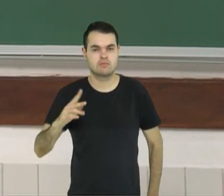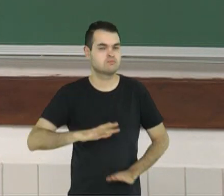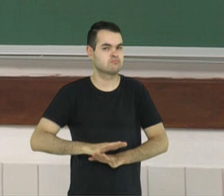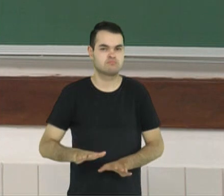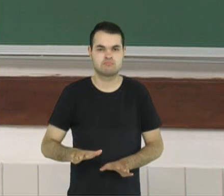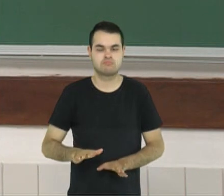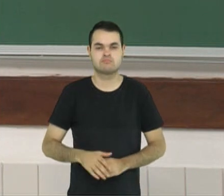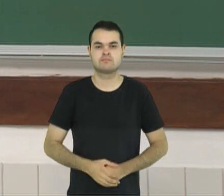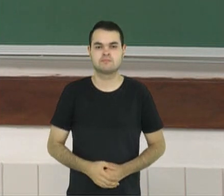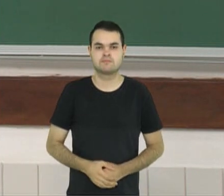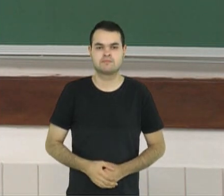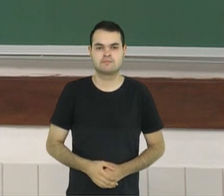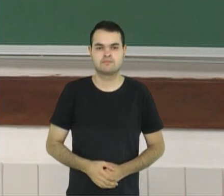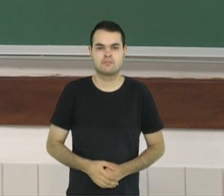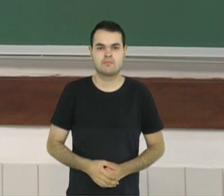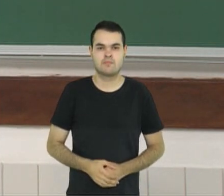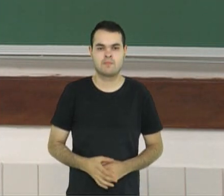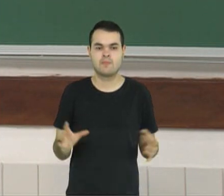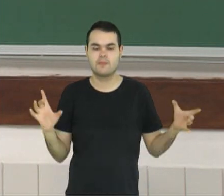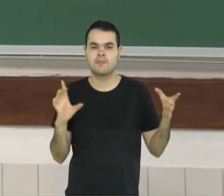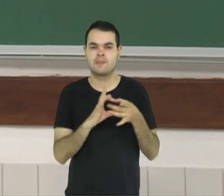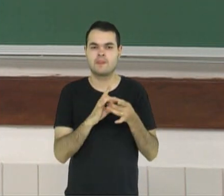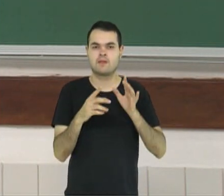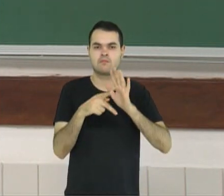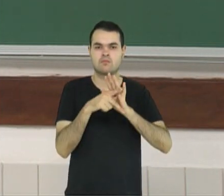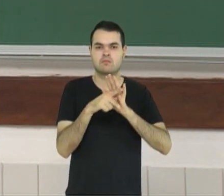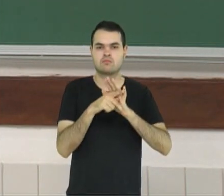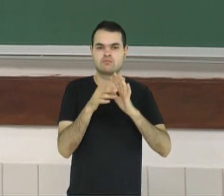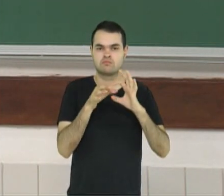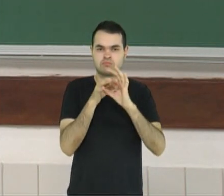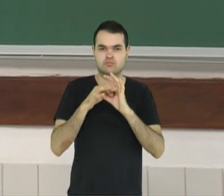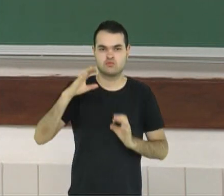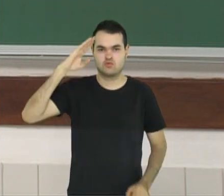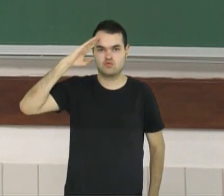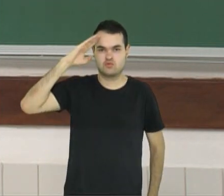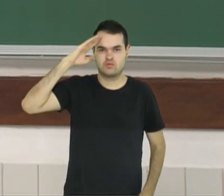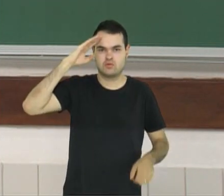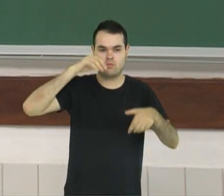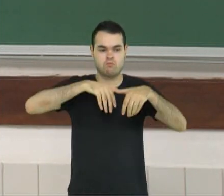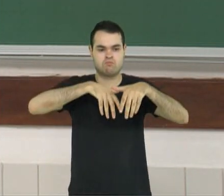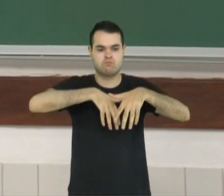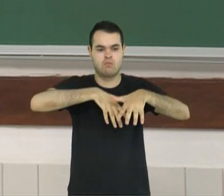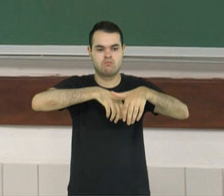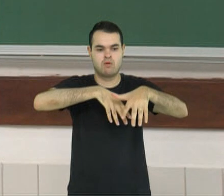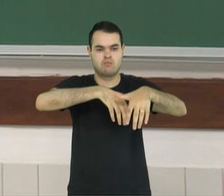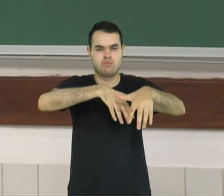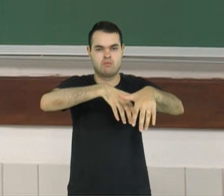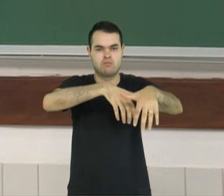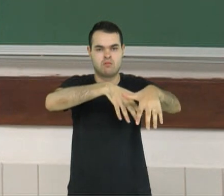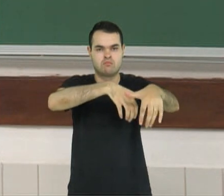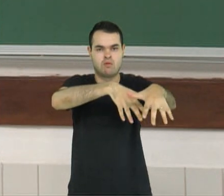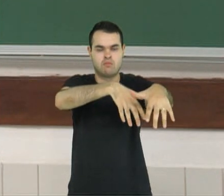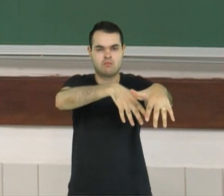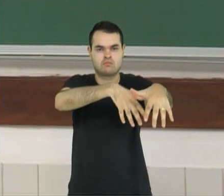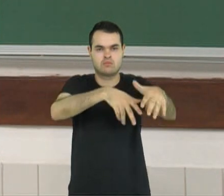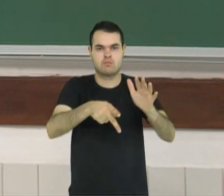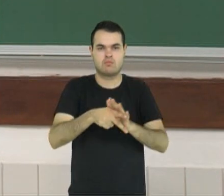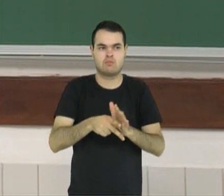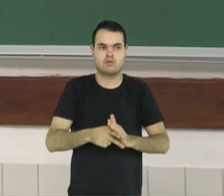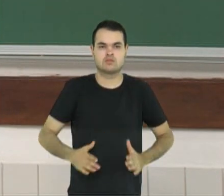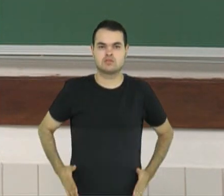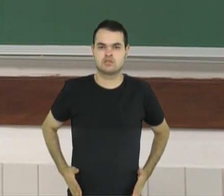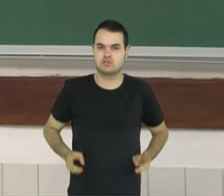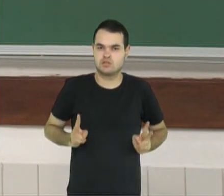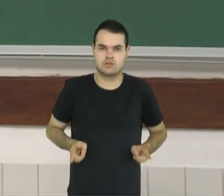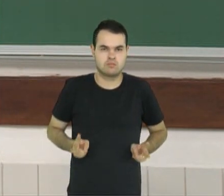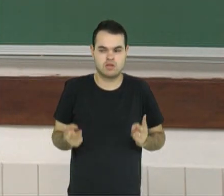Há uma alusão exatamente à ordem unida, ou seja, os soldados eles marcham do lado. E a regra deles é quadril reto